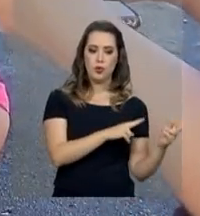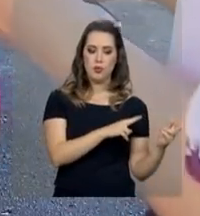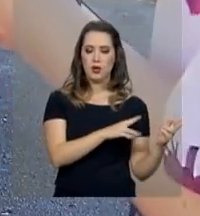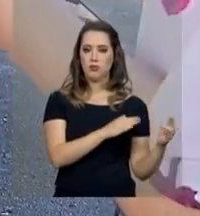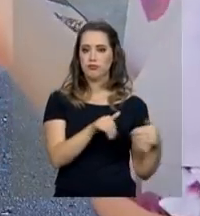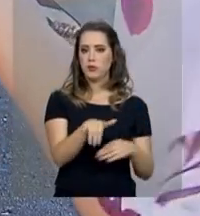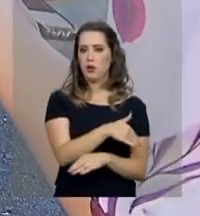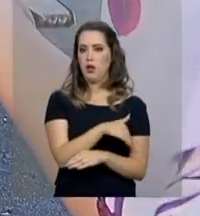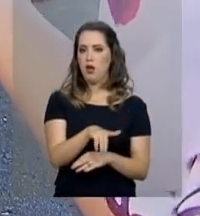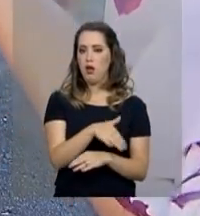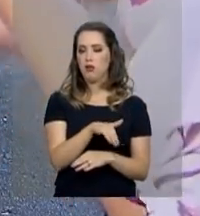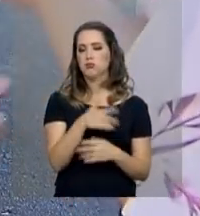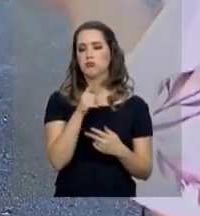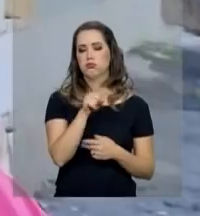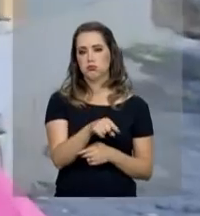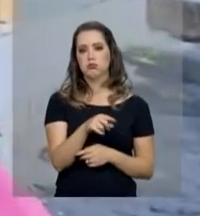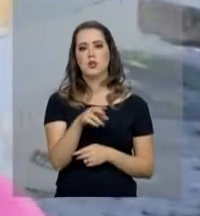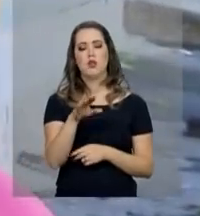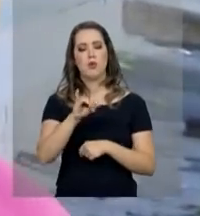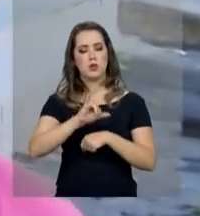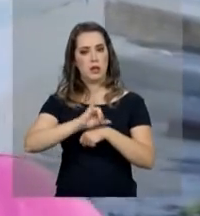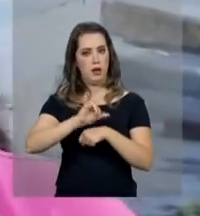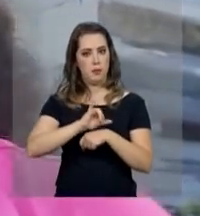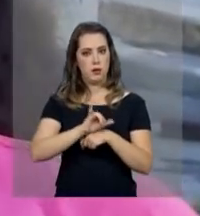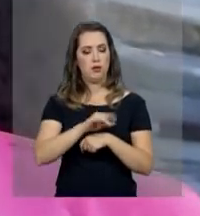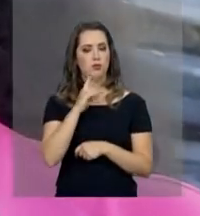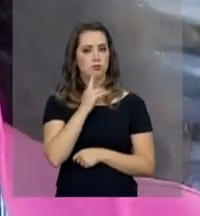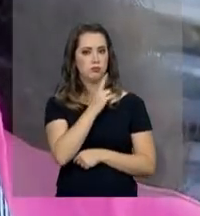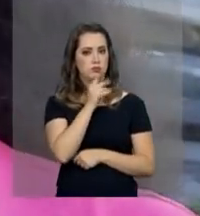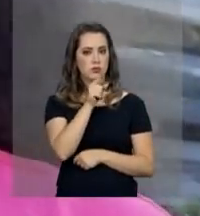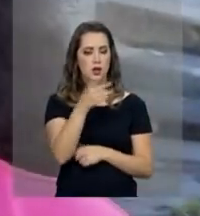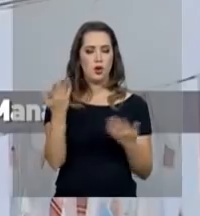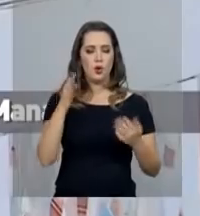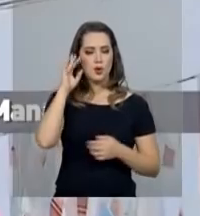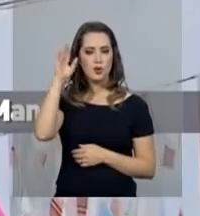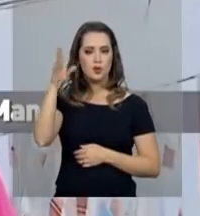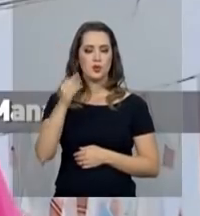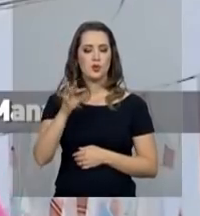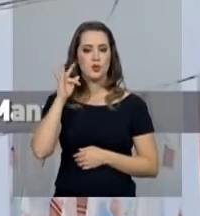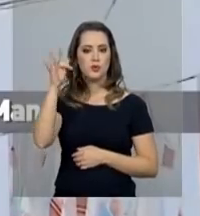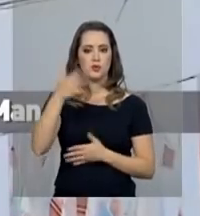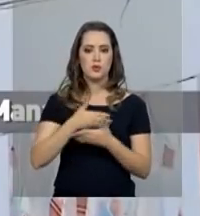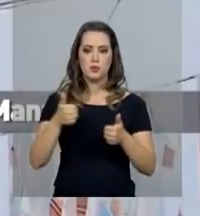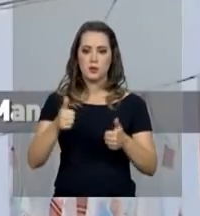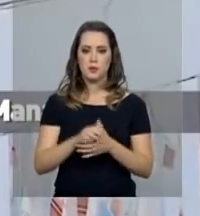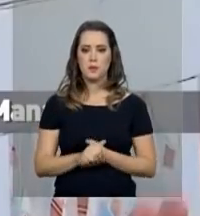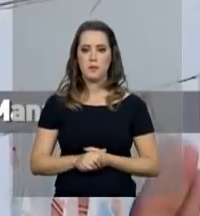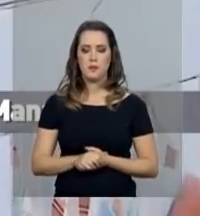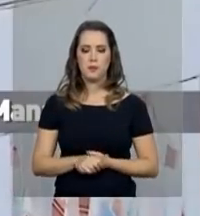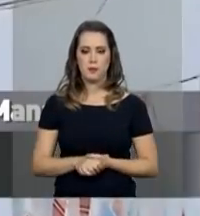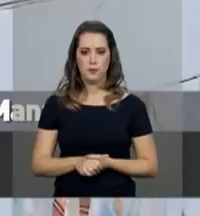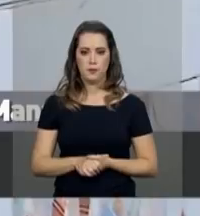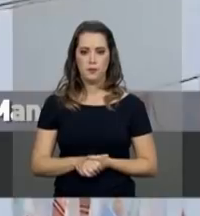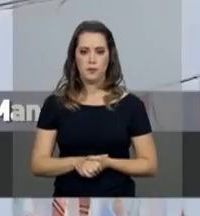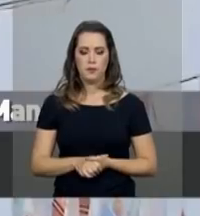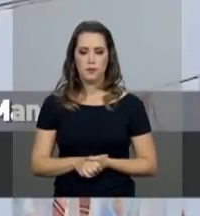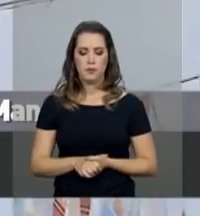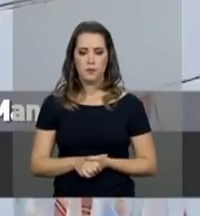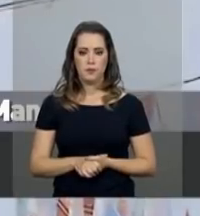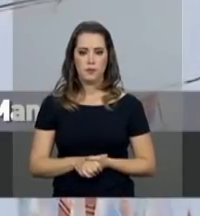e o marido em Boa Vista. Agora sonha com um futuro melhor. E ha sido espectacular. Ele tratou isso